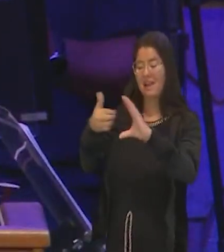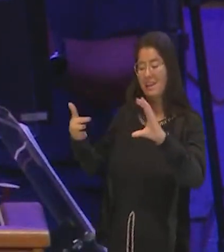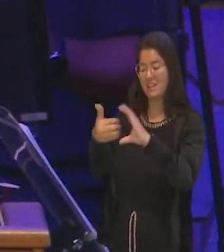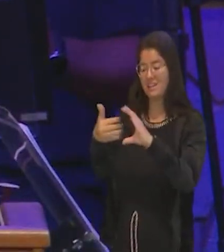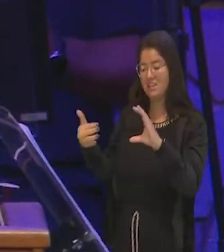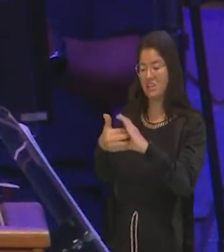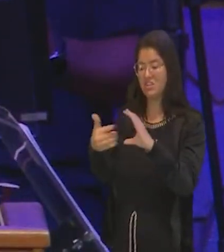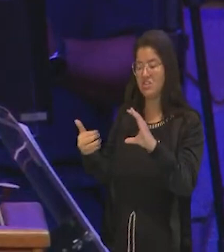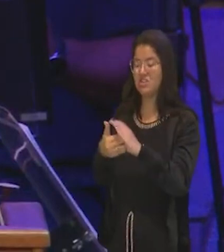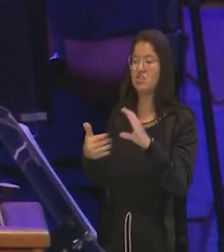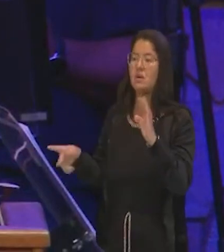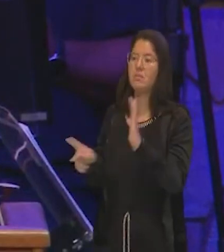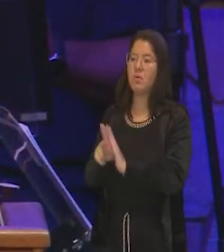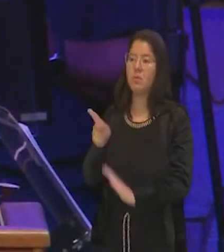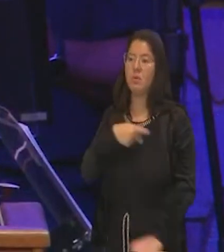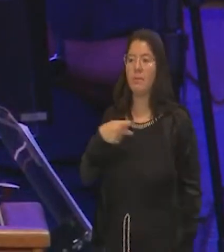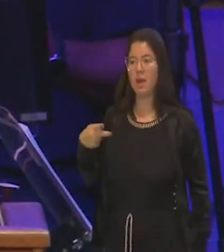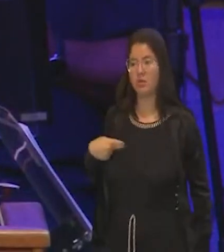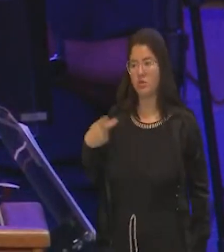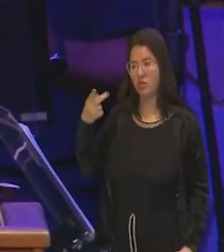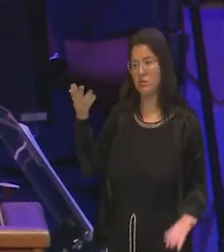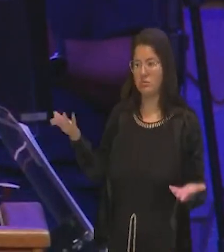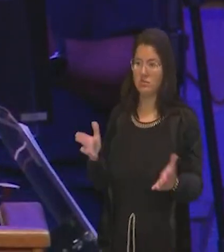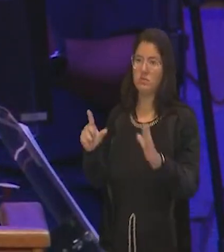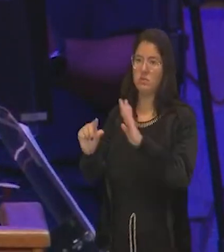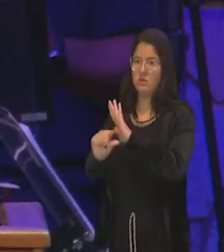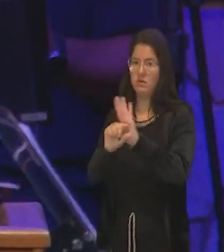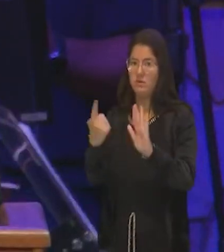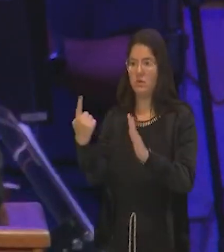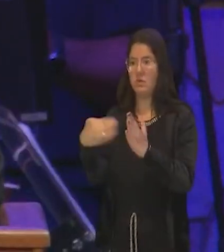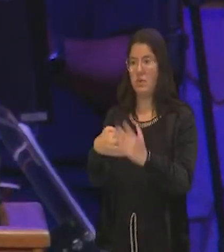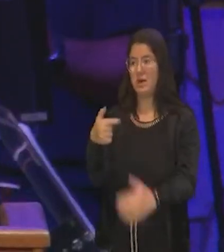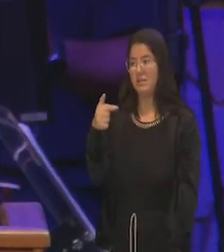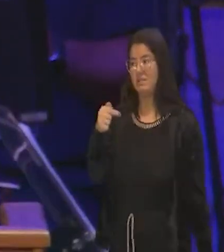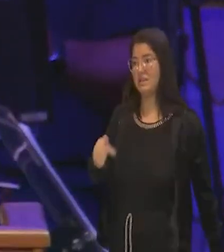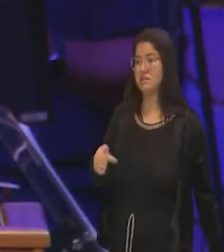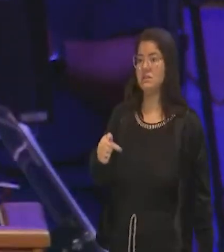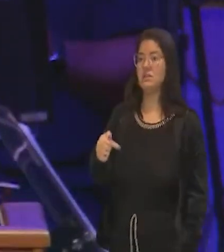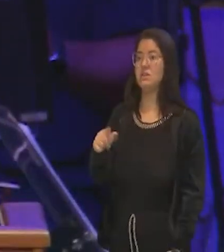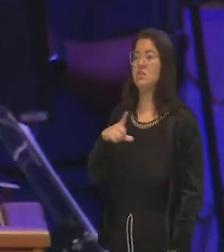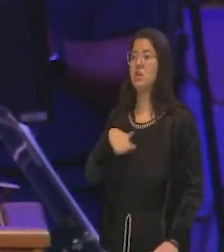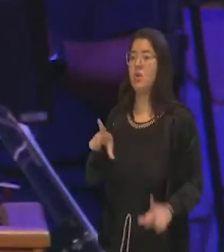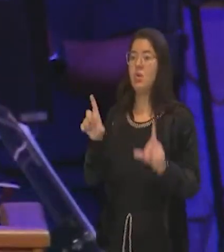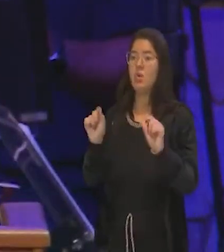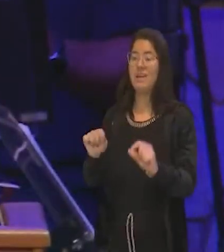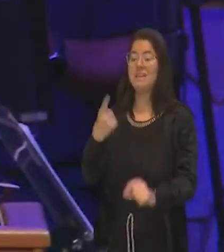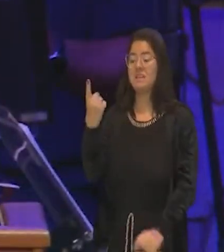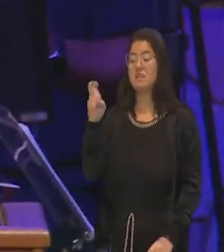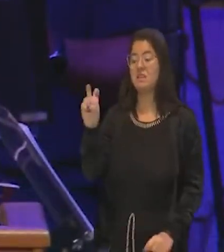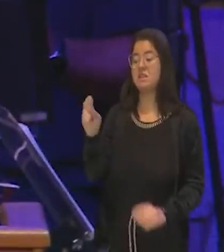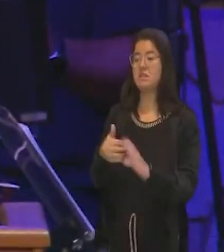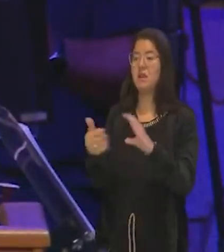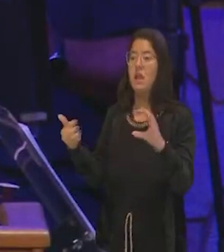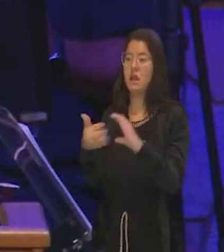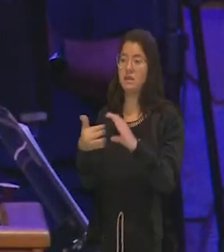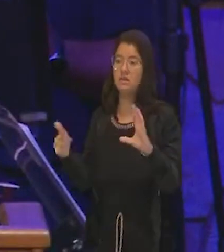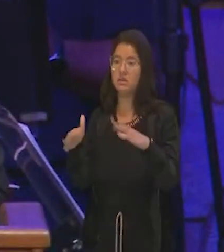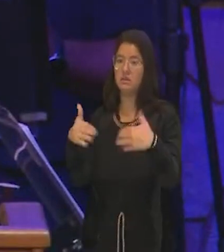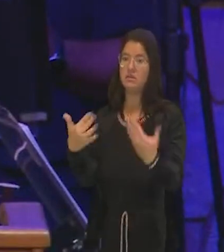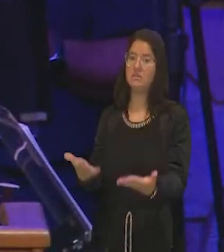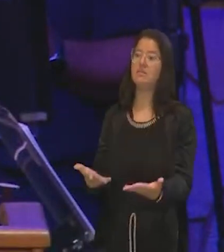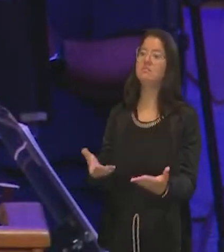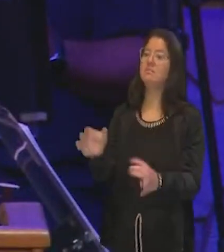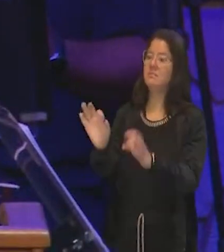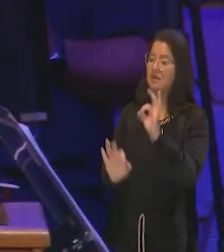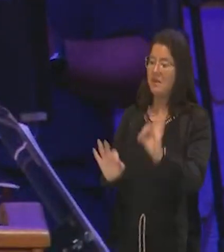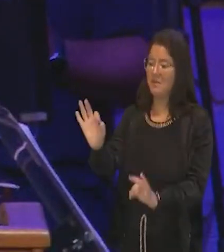para os pastores, e aqui do verso 1 ao verso 7, nós temos 15 qualificações. Então se prepare, porque a